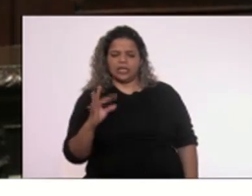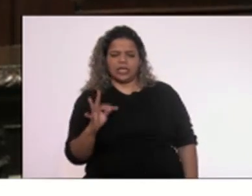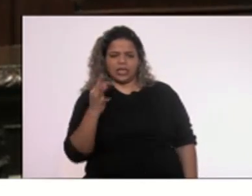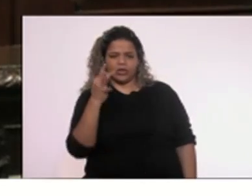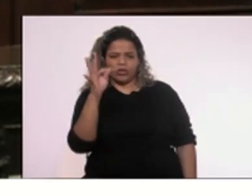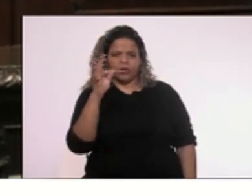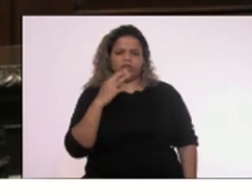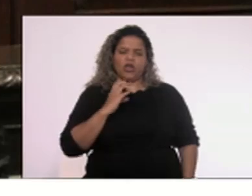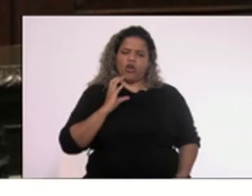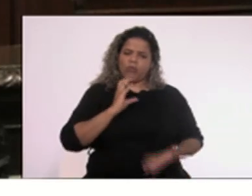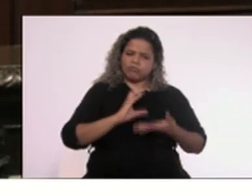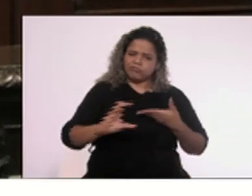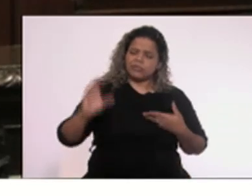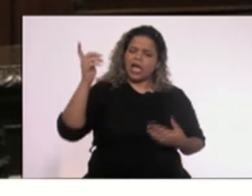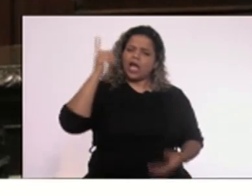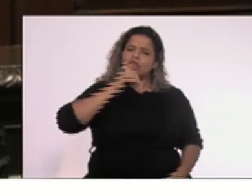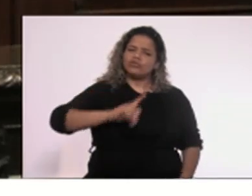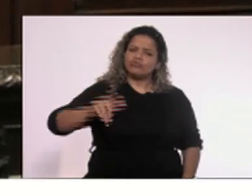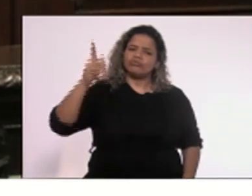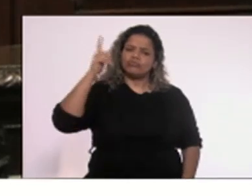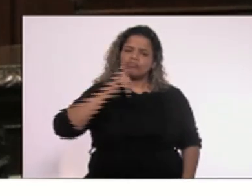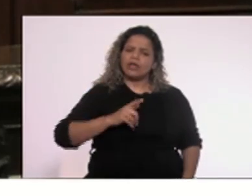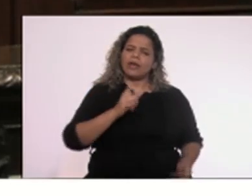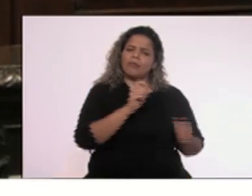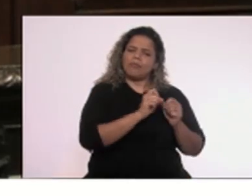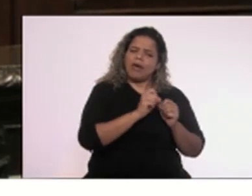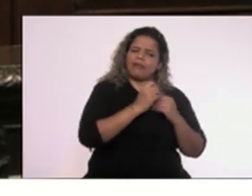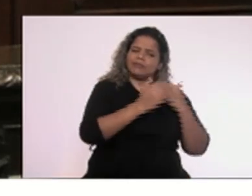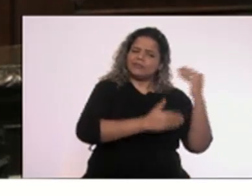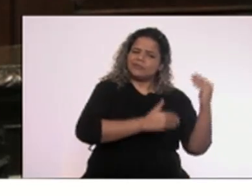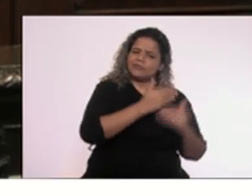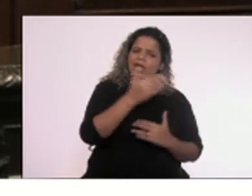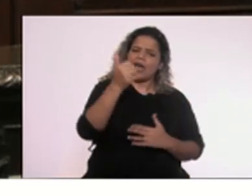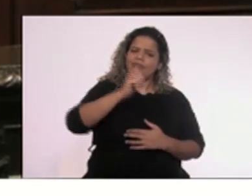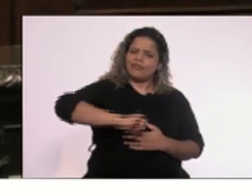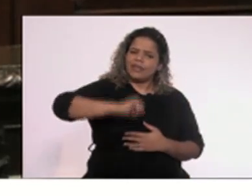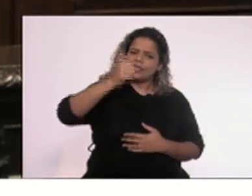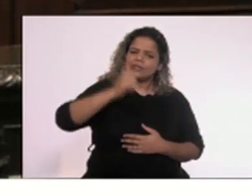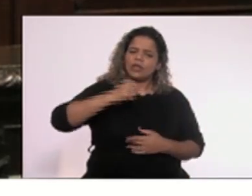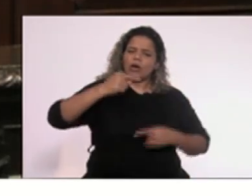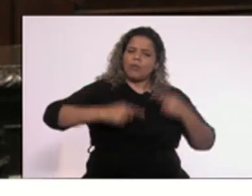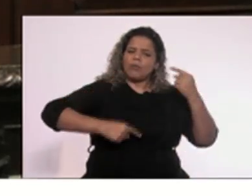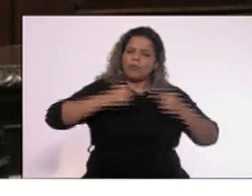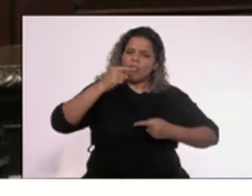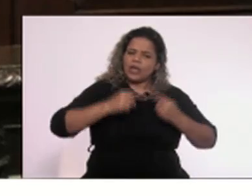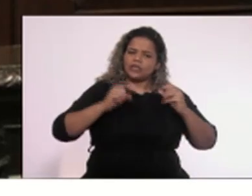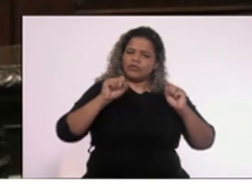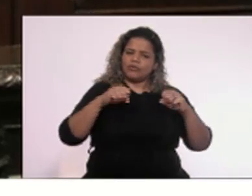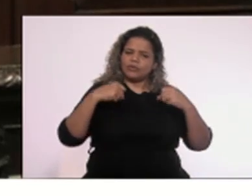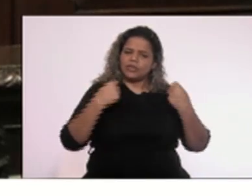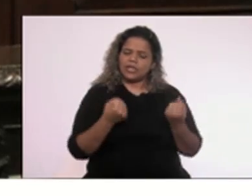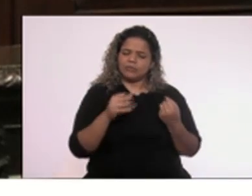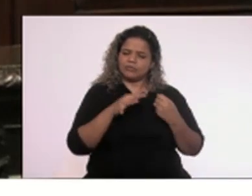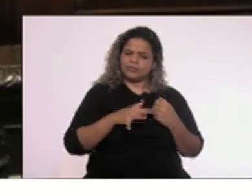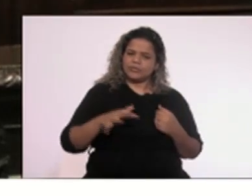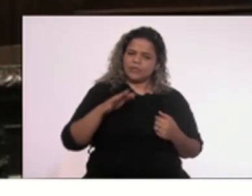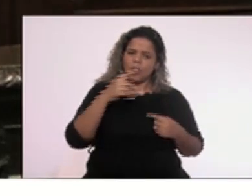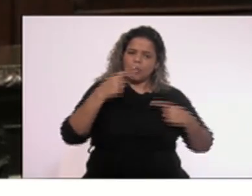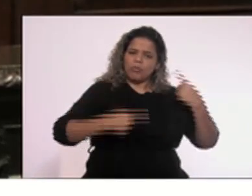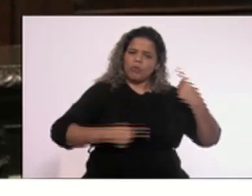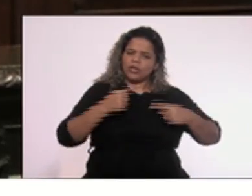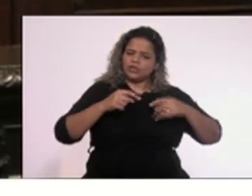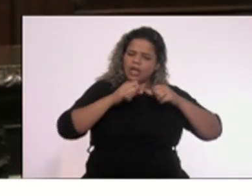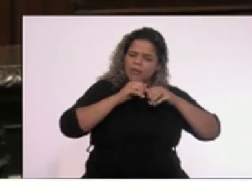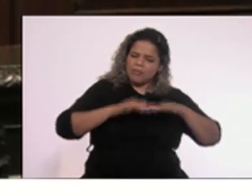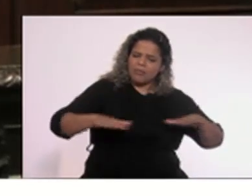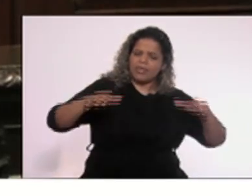deram sua cota de colaboração para a formulação, implementação e avaliação de políticas para o fortalecimento desse setor, políticas que ampliaram